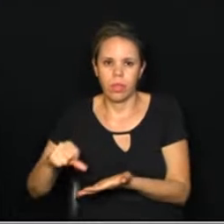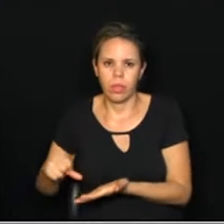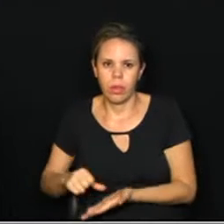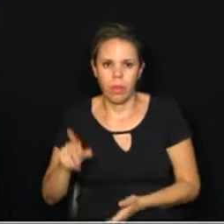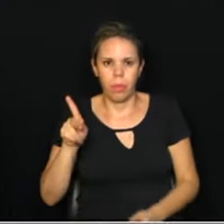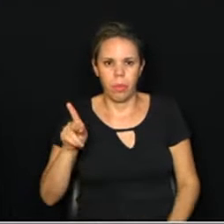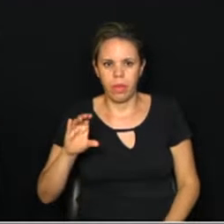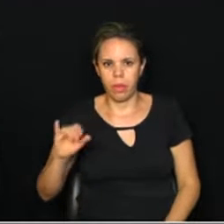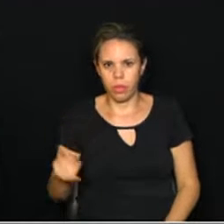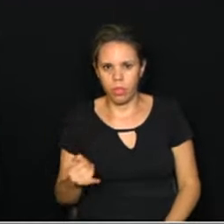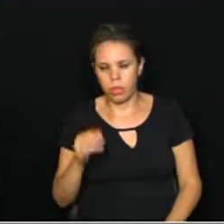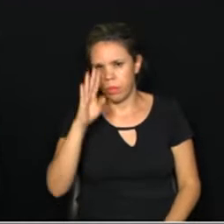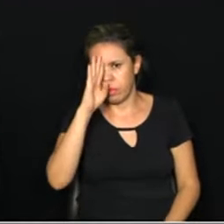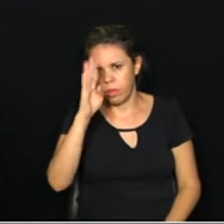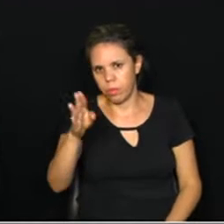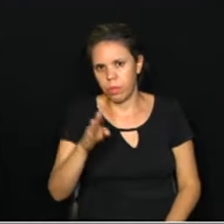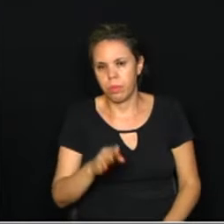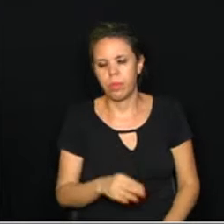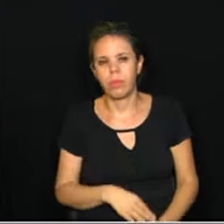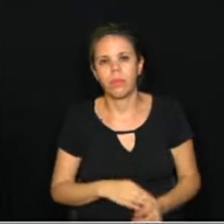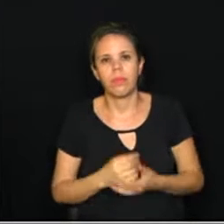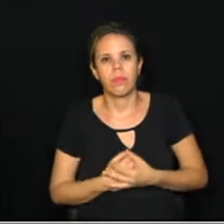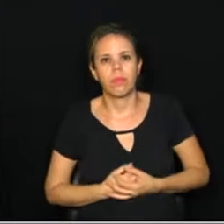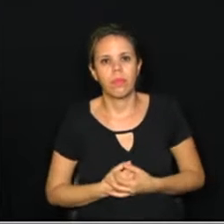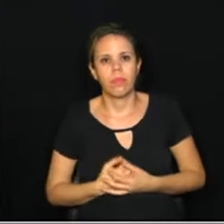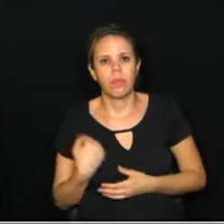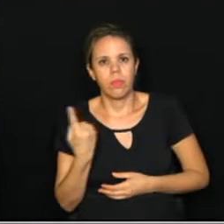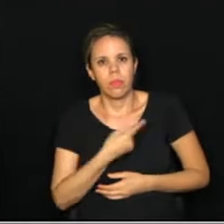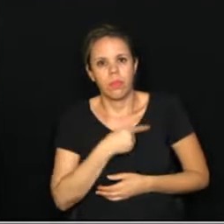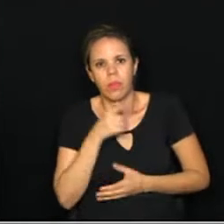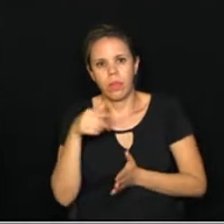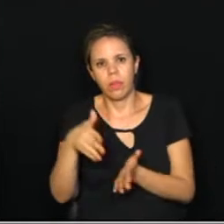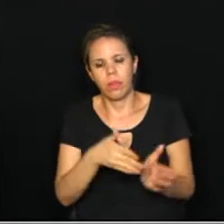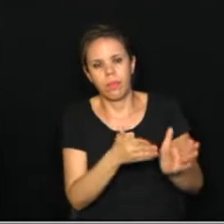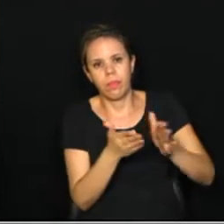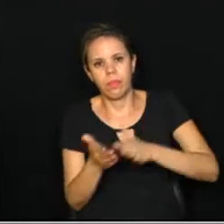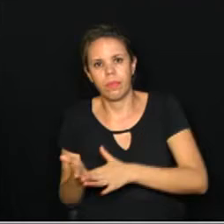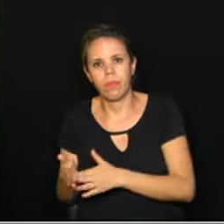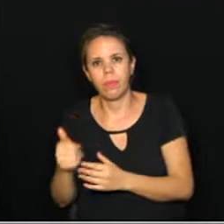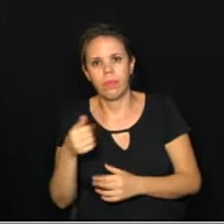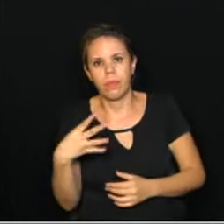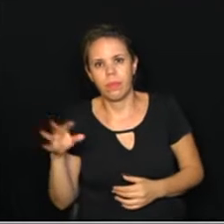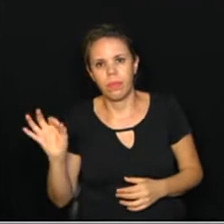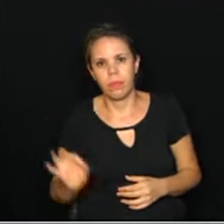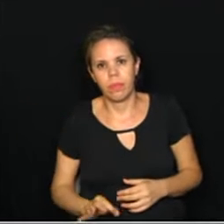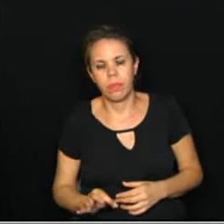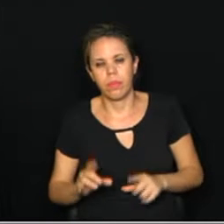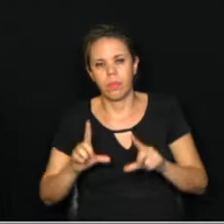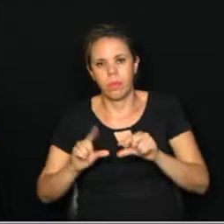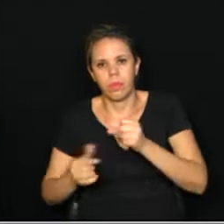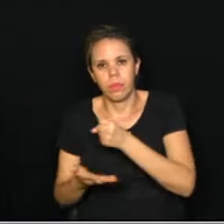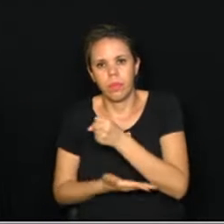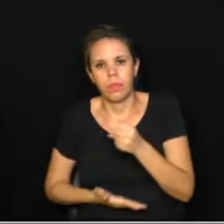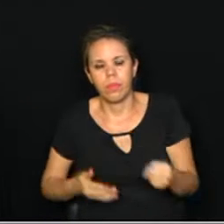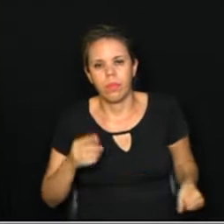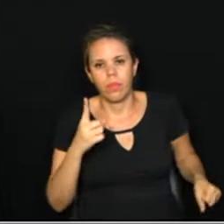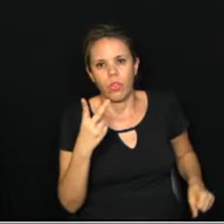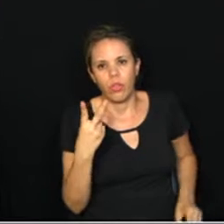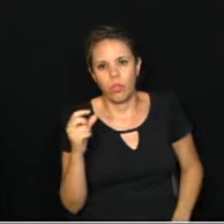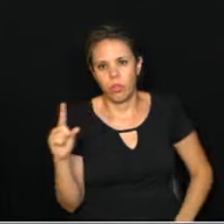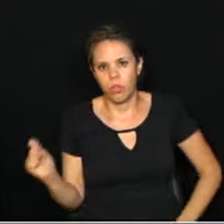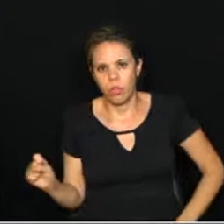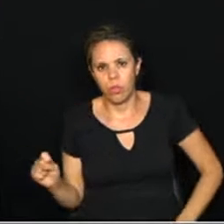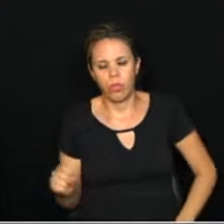PCJ, principalmente, né, nas regiões de cabeceira dos nossos mananciais, 14% abaixo do esperado. Em 2018